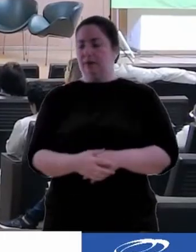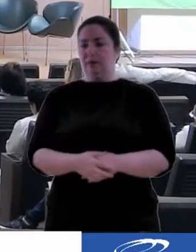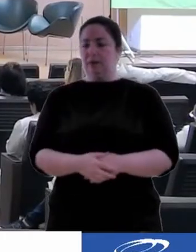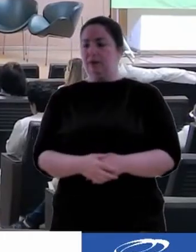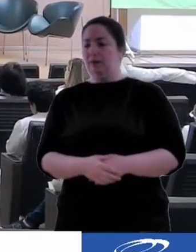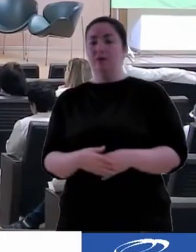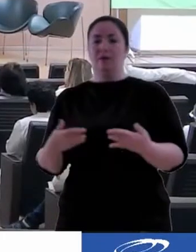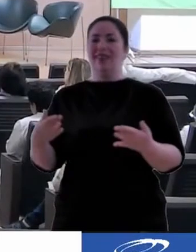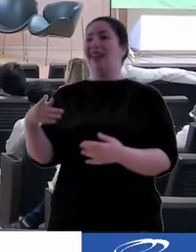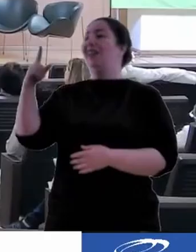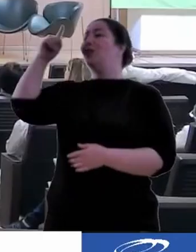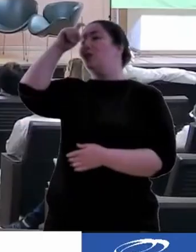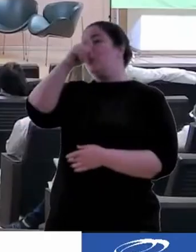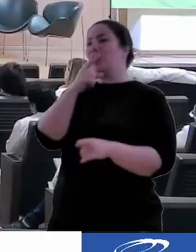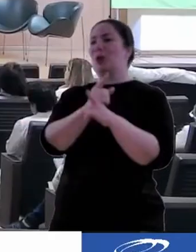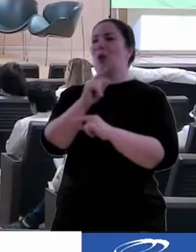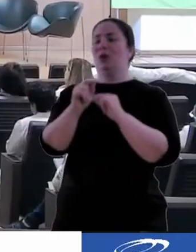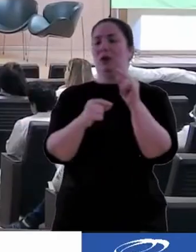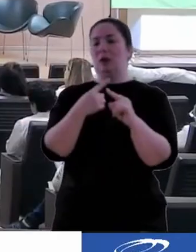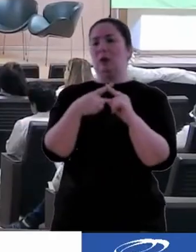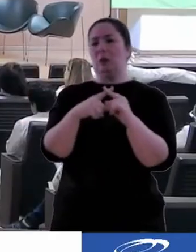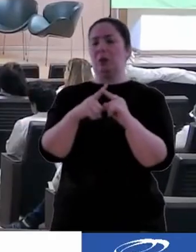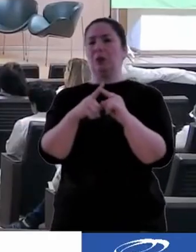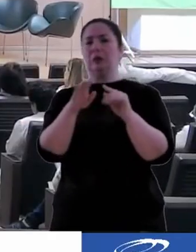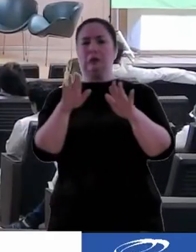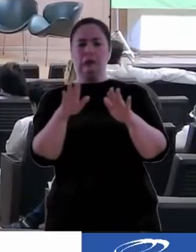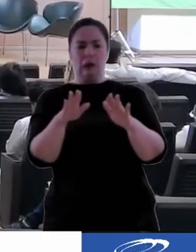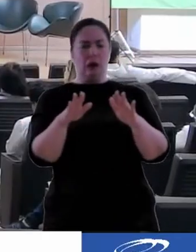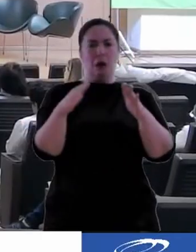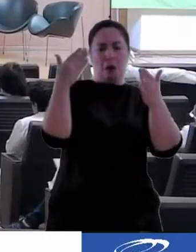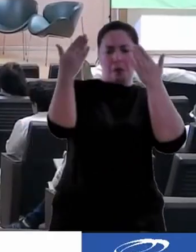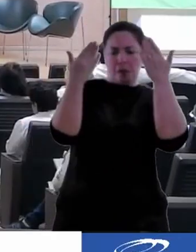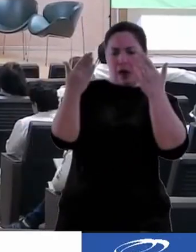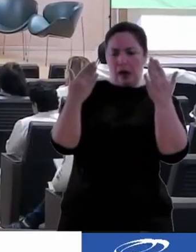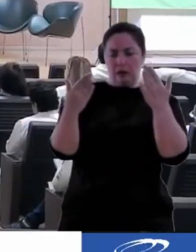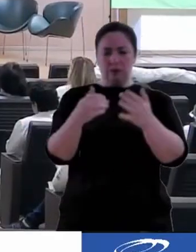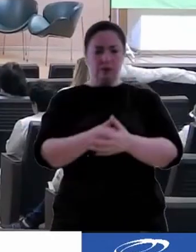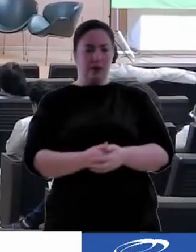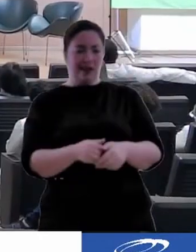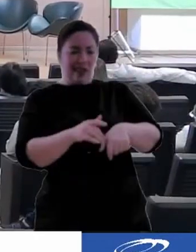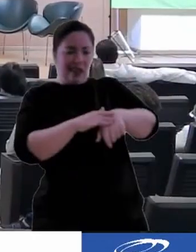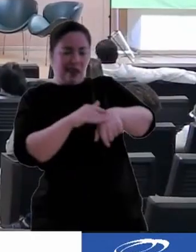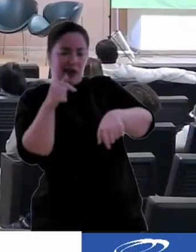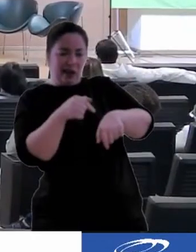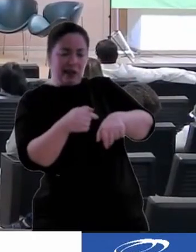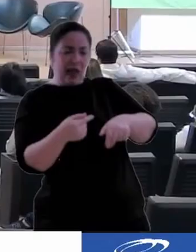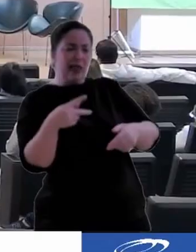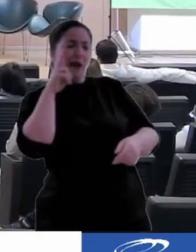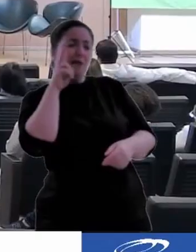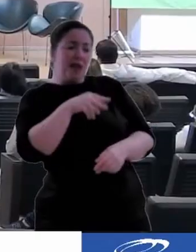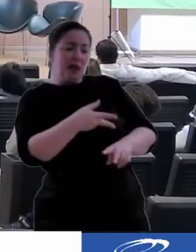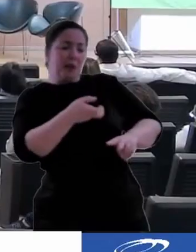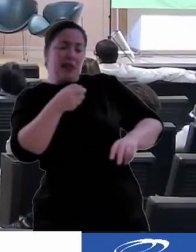têm dificuldade de diferenciar entre a resposta inflamatória pós-operatória e a resposta inflamatória provocada pela